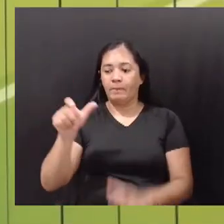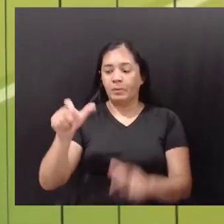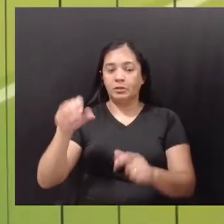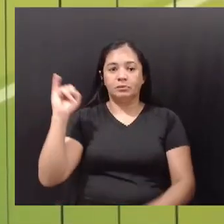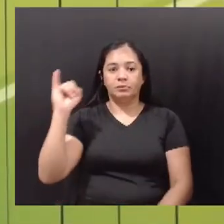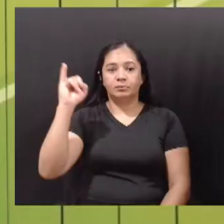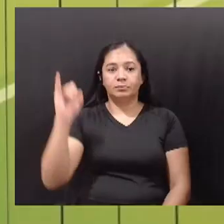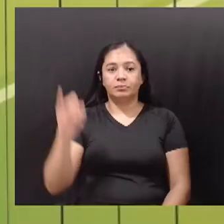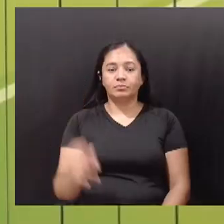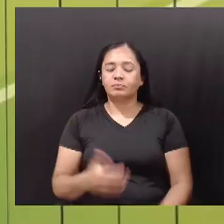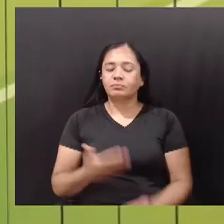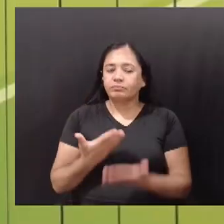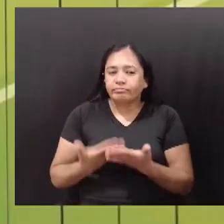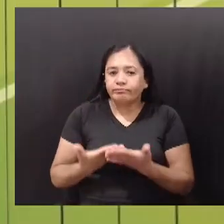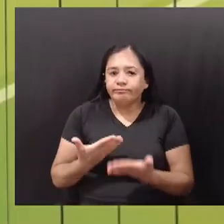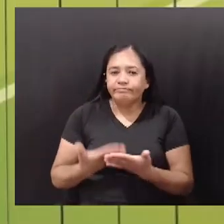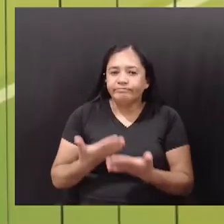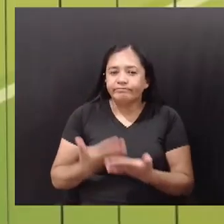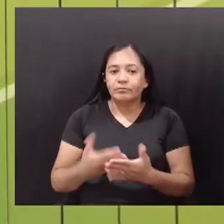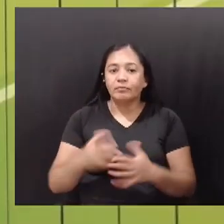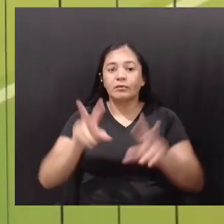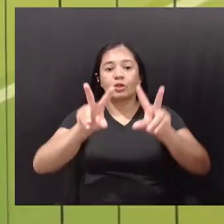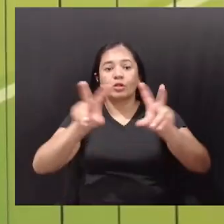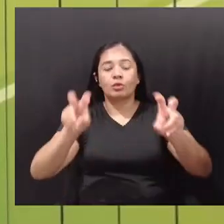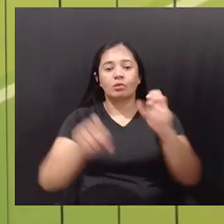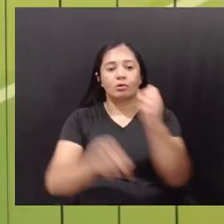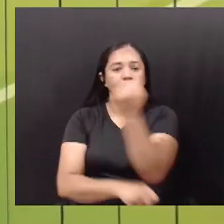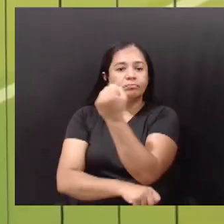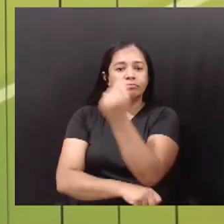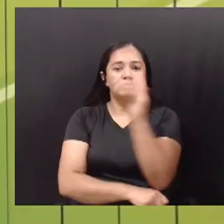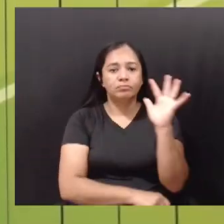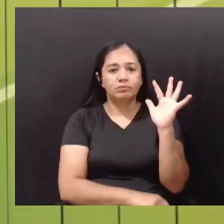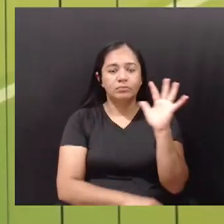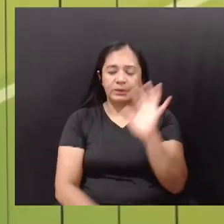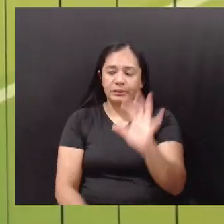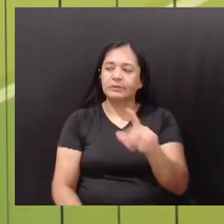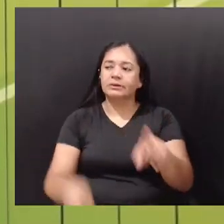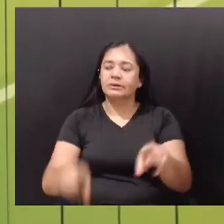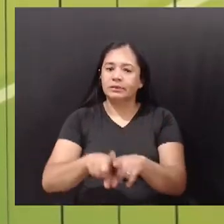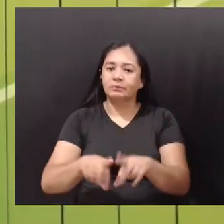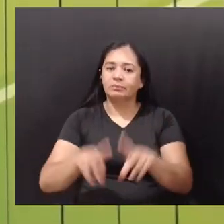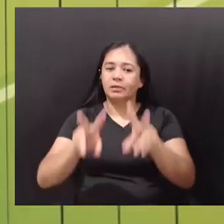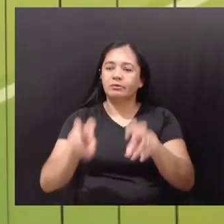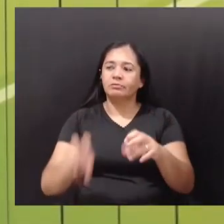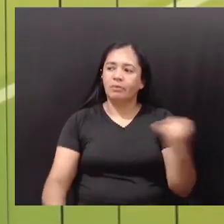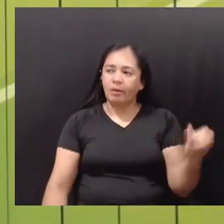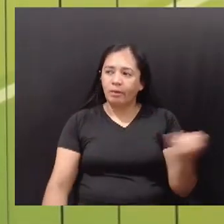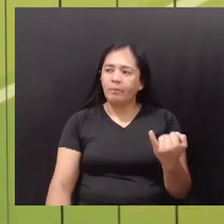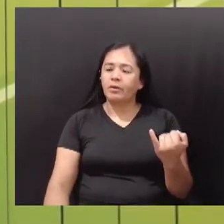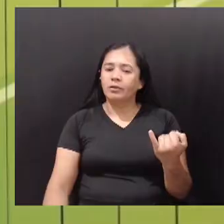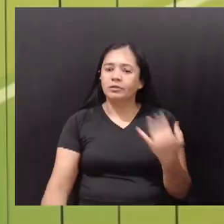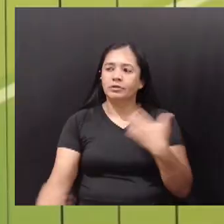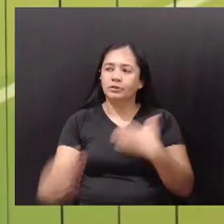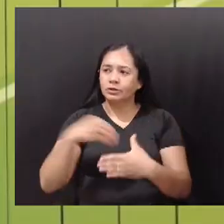debruçadas sobre o tema do meio ambiente. Esse também é um tema importante dentro desse